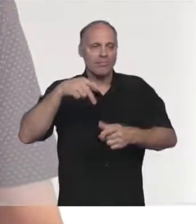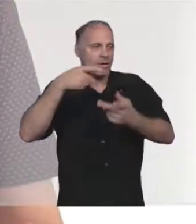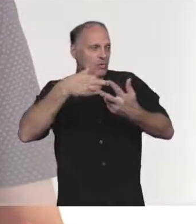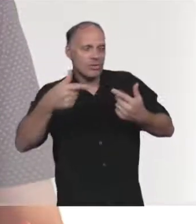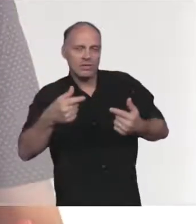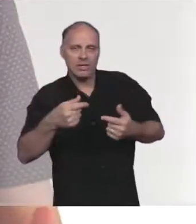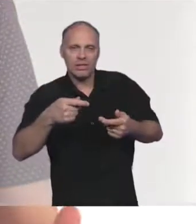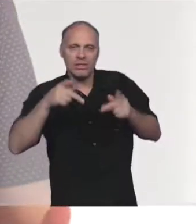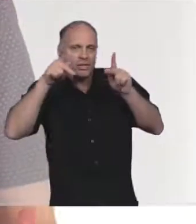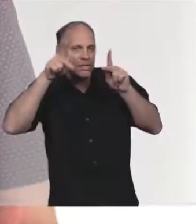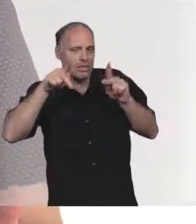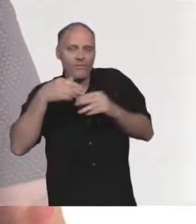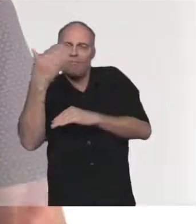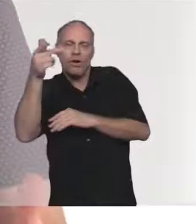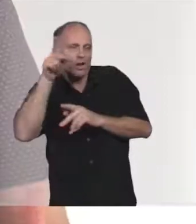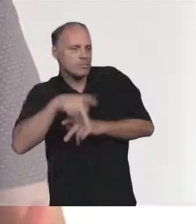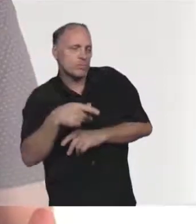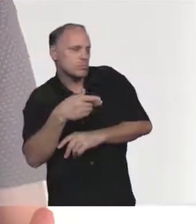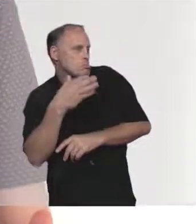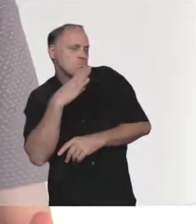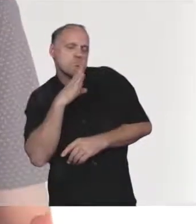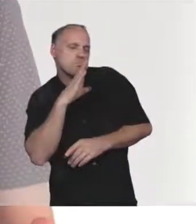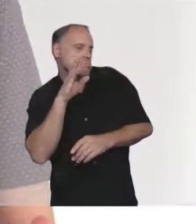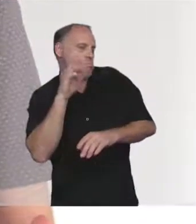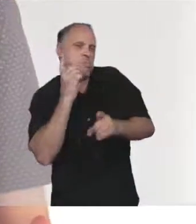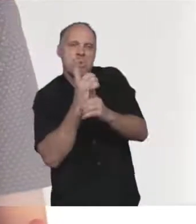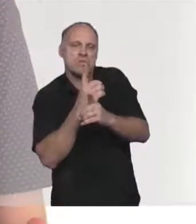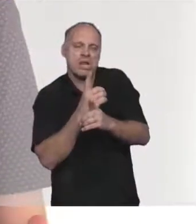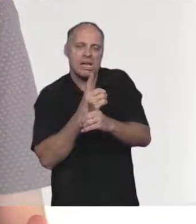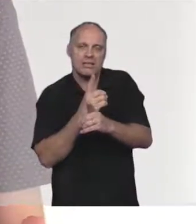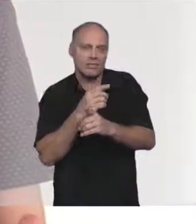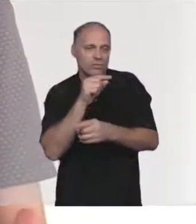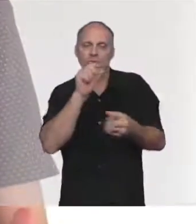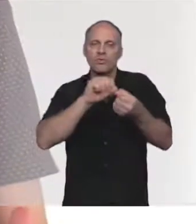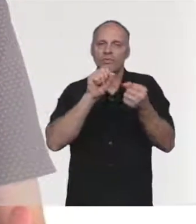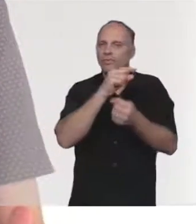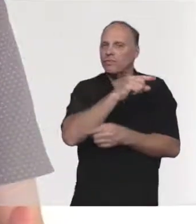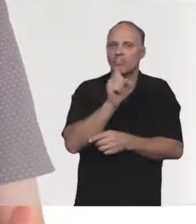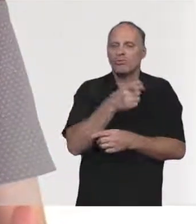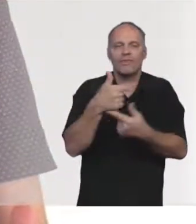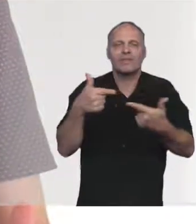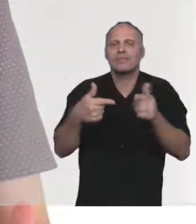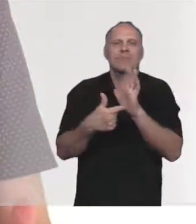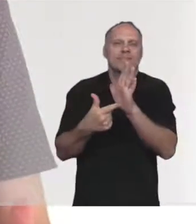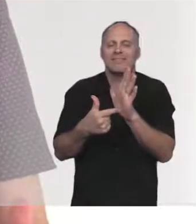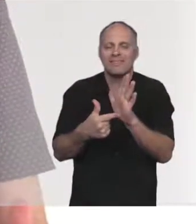As pessoas não conseguiriam encontrar os artistas se não fosse um trabalho como o que tu está fazendo.